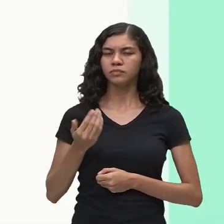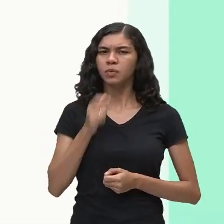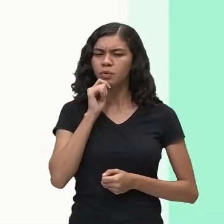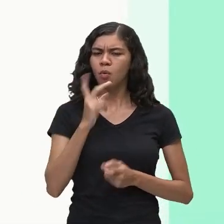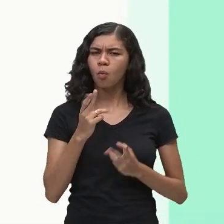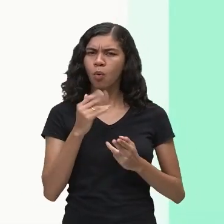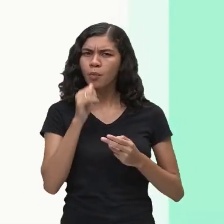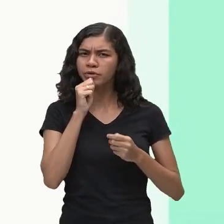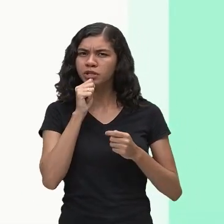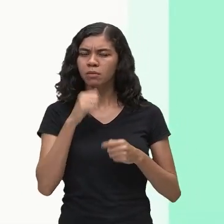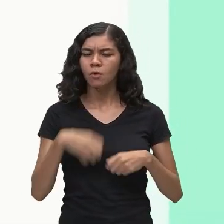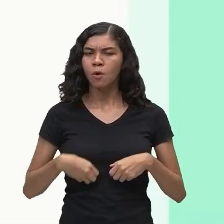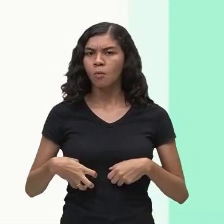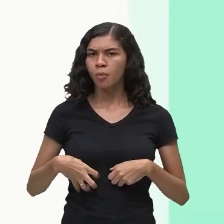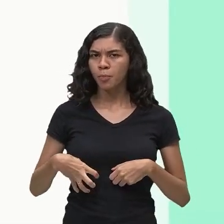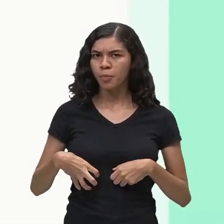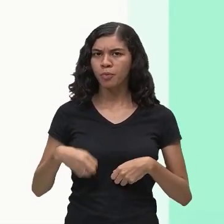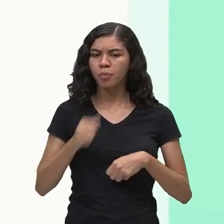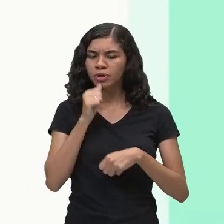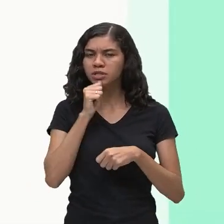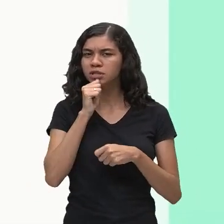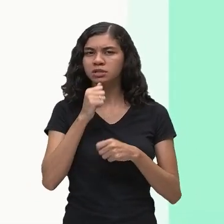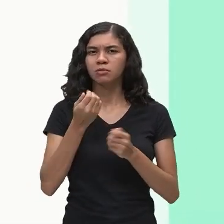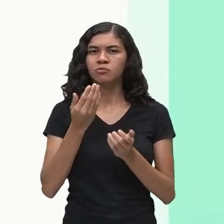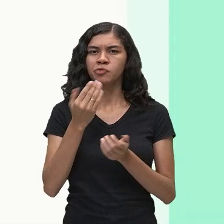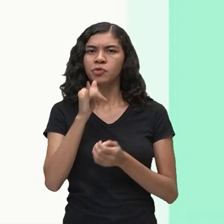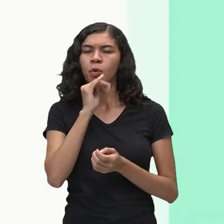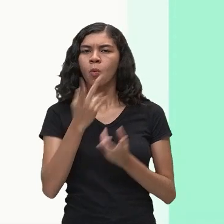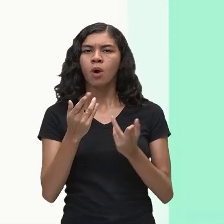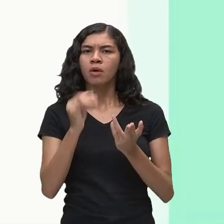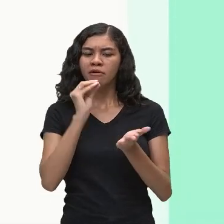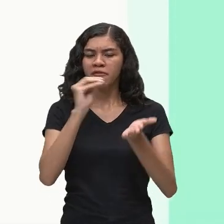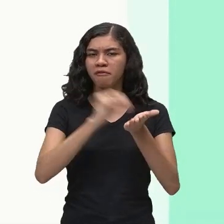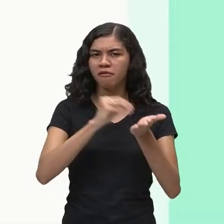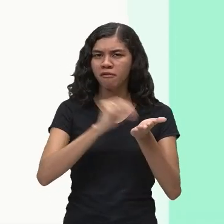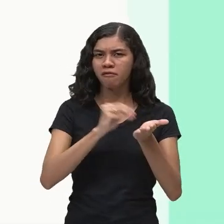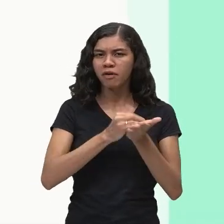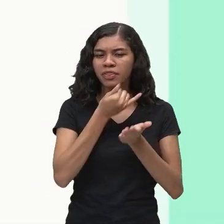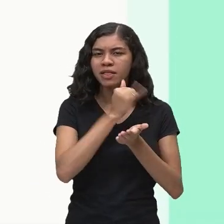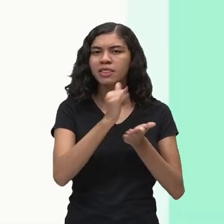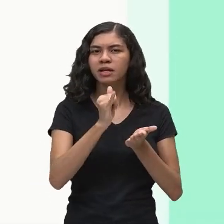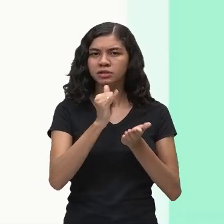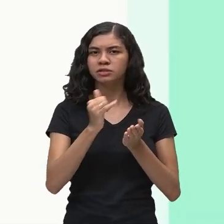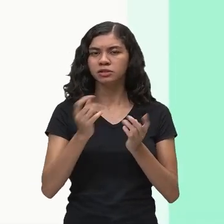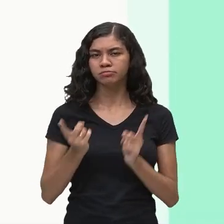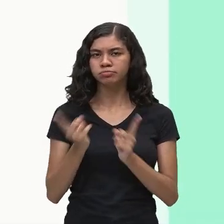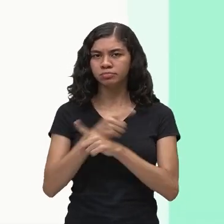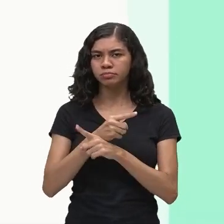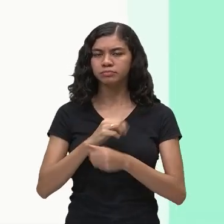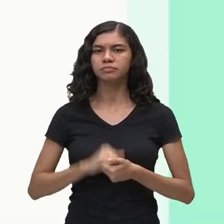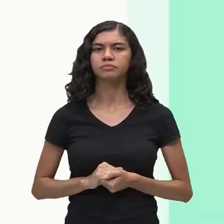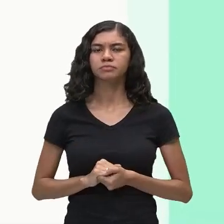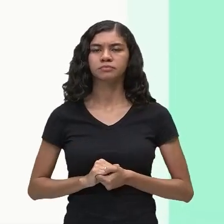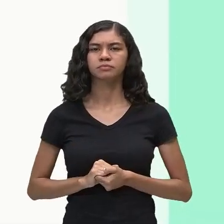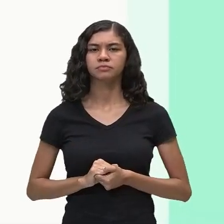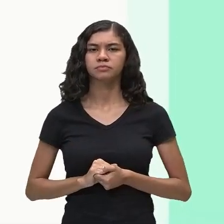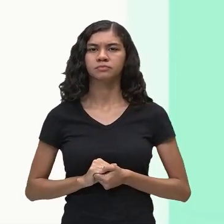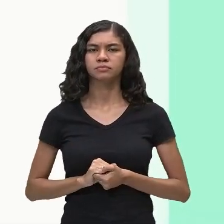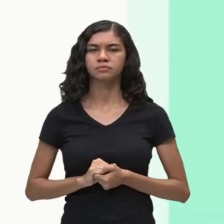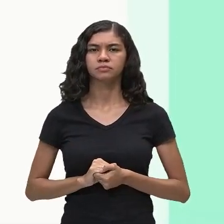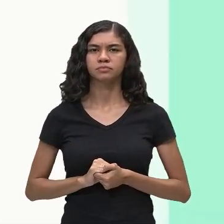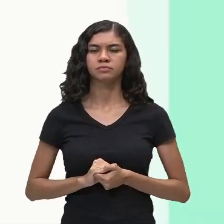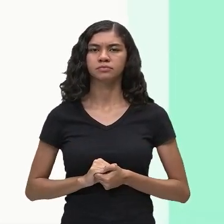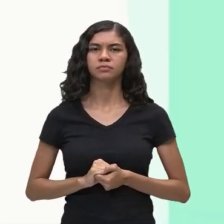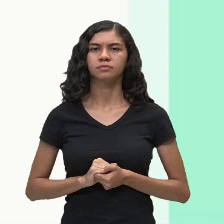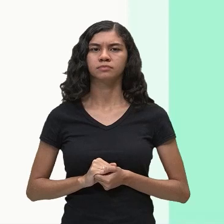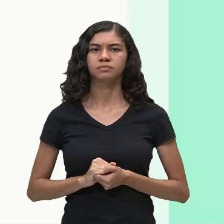fígado a quebrar o glicogênio. O que é o glicogênio? É a nossa reserva de energia que está lá no fígado. E quando esse glicogênio ele é